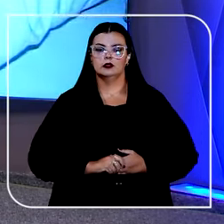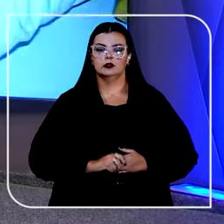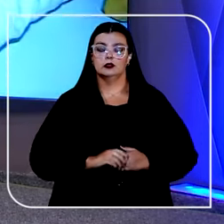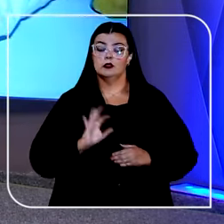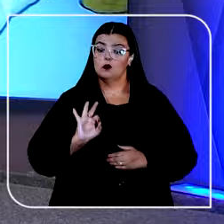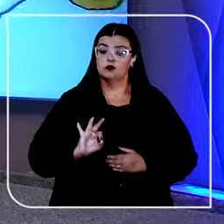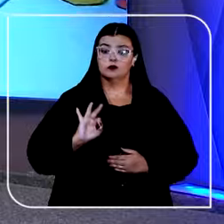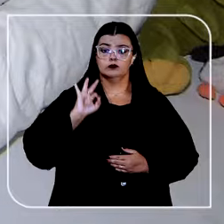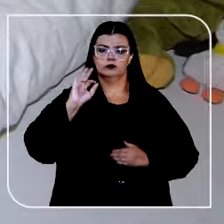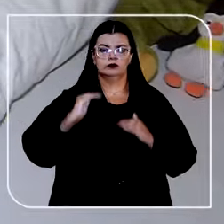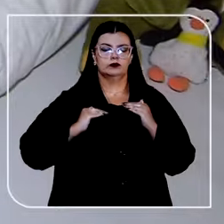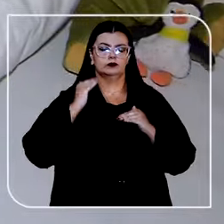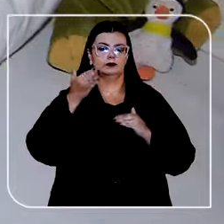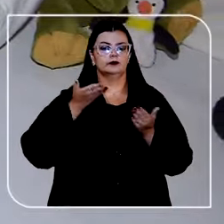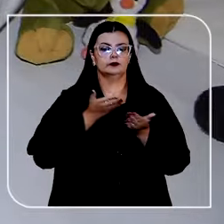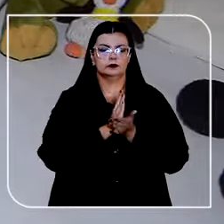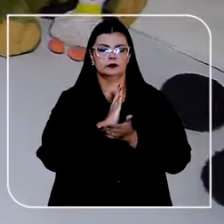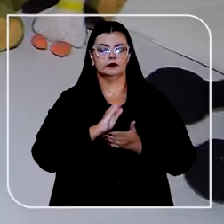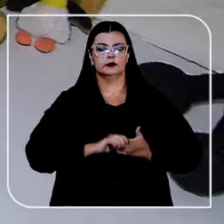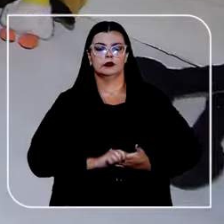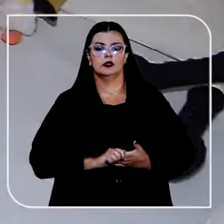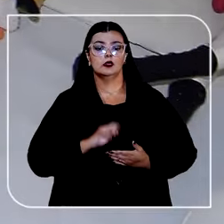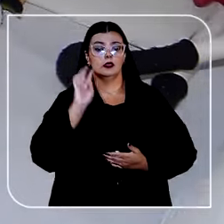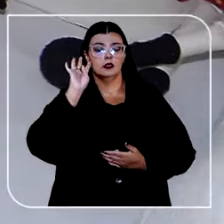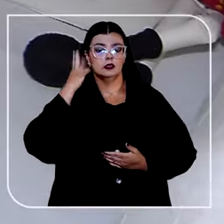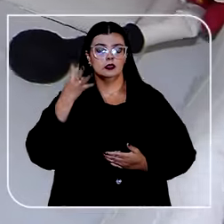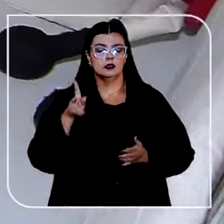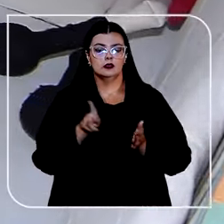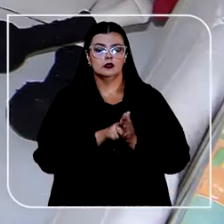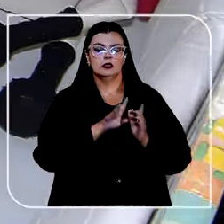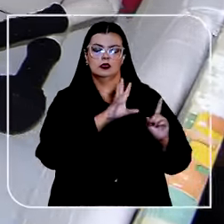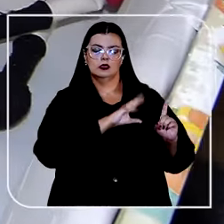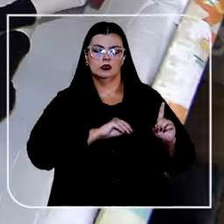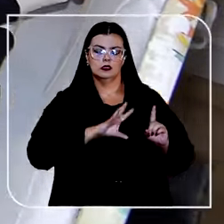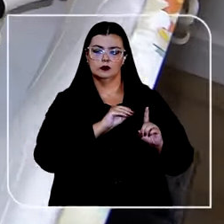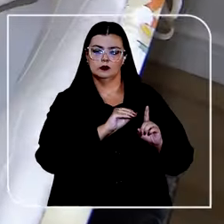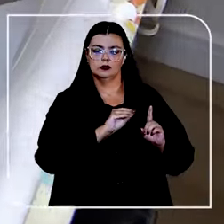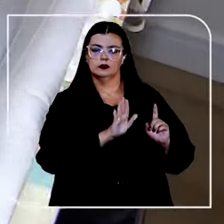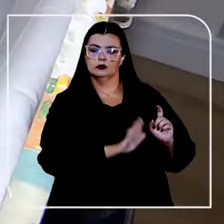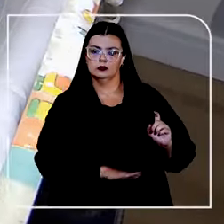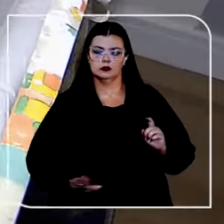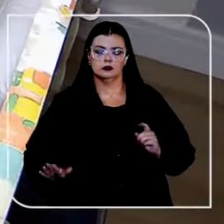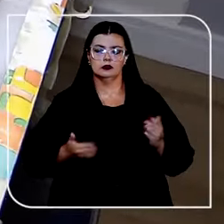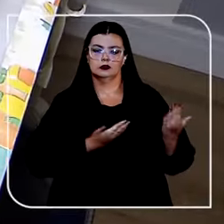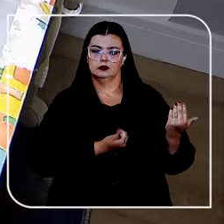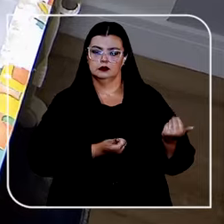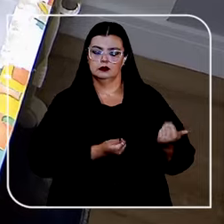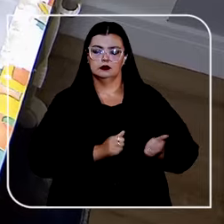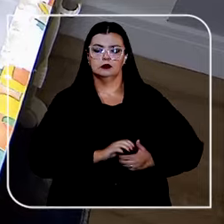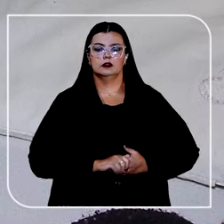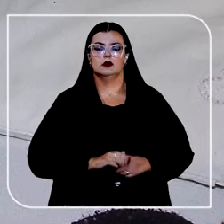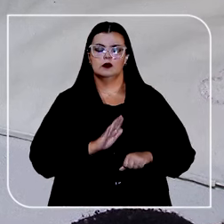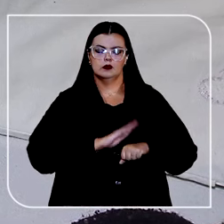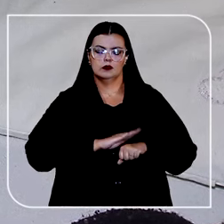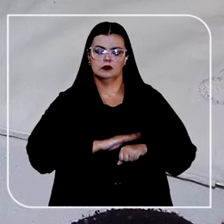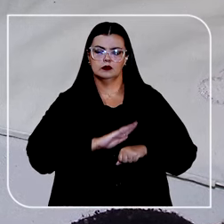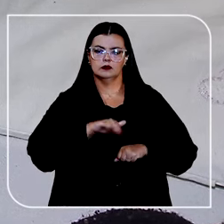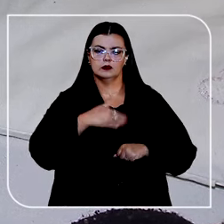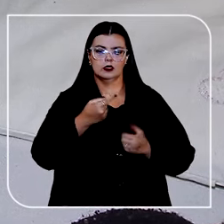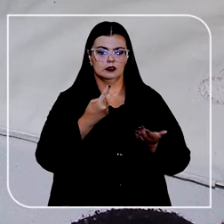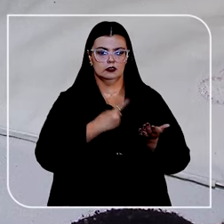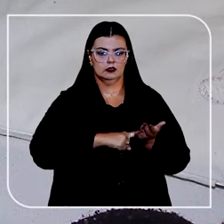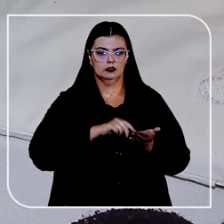unanimidade os ministros do colegiado decidiram que no caso de abuso sexual durante a infância ou adolescência o prazo